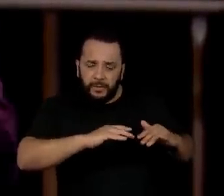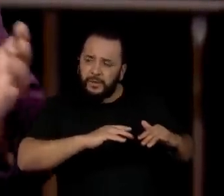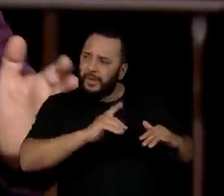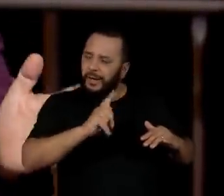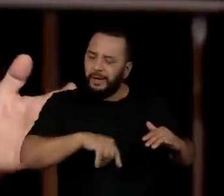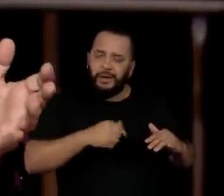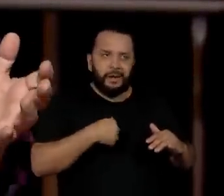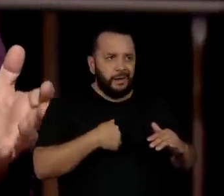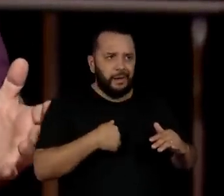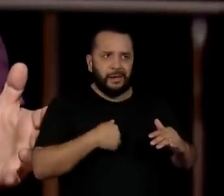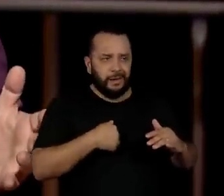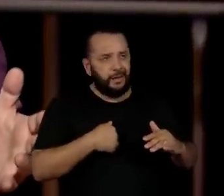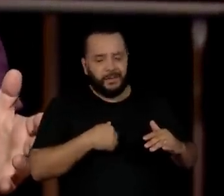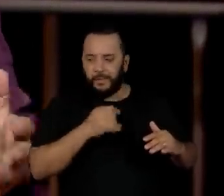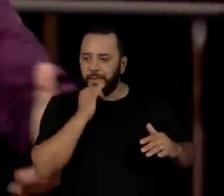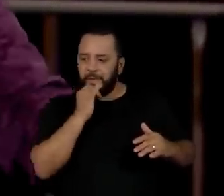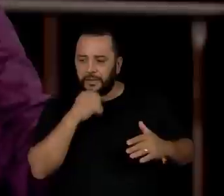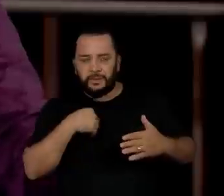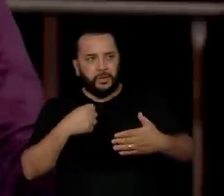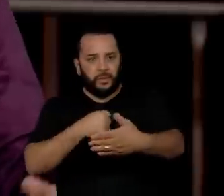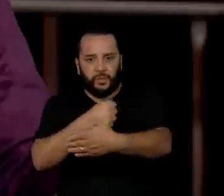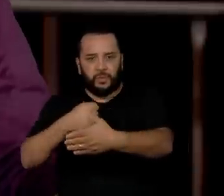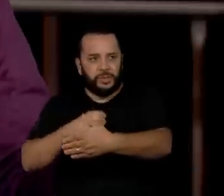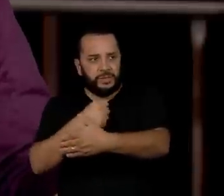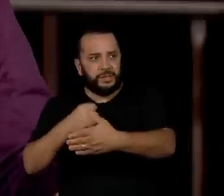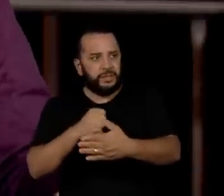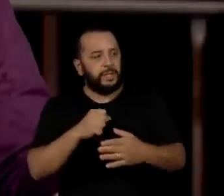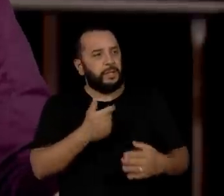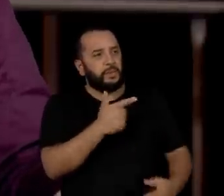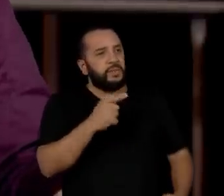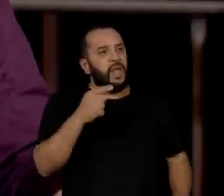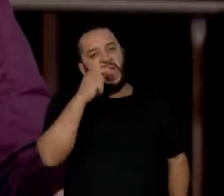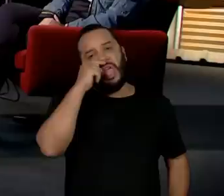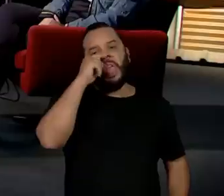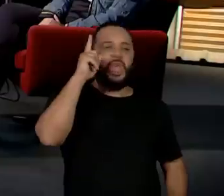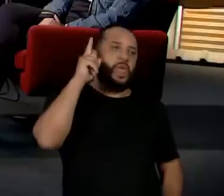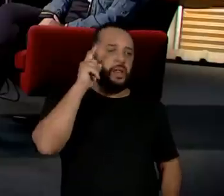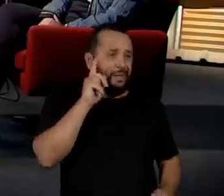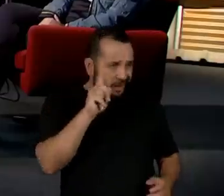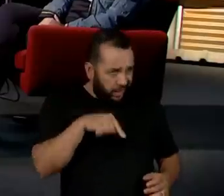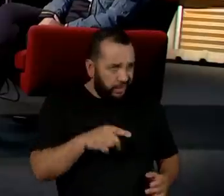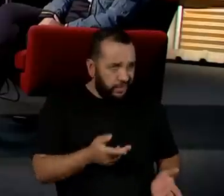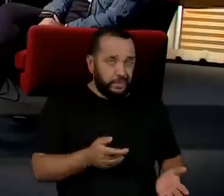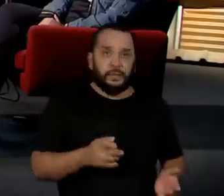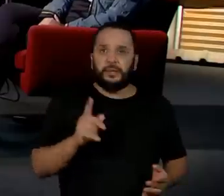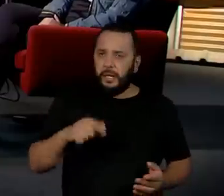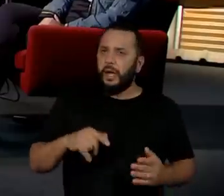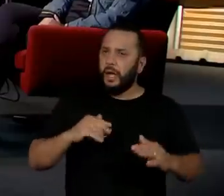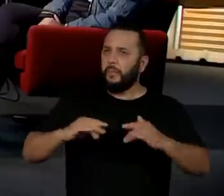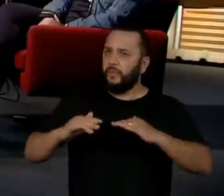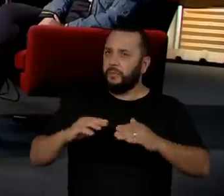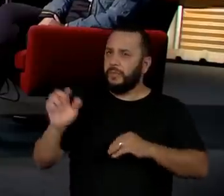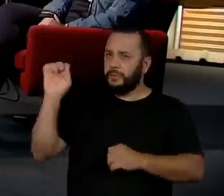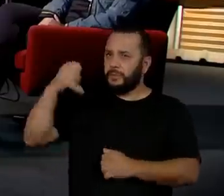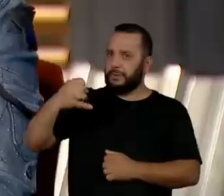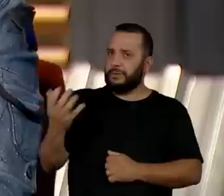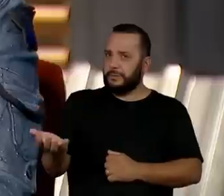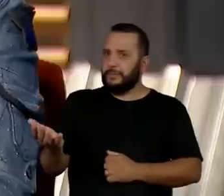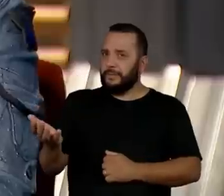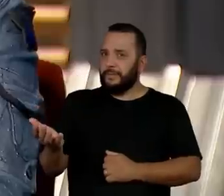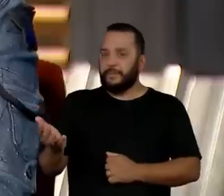uma espécie de uma cozinha sem frescura é isso é um movimento sim é um movimento